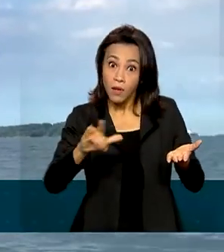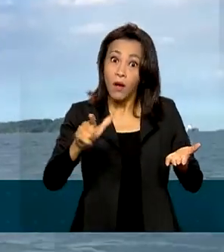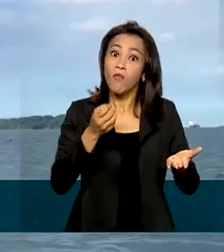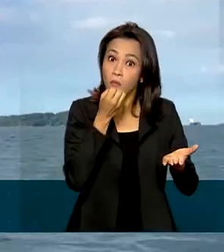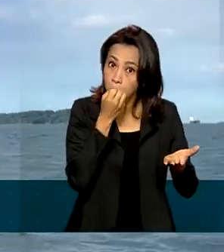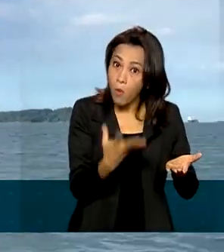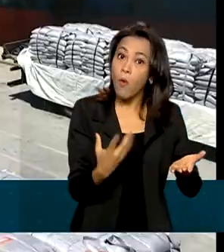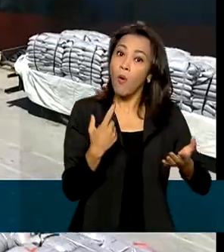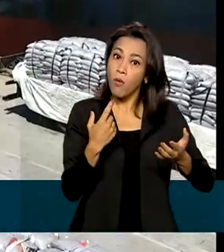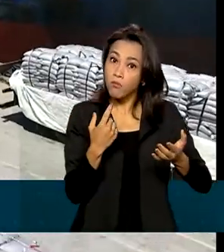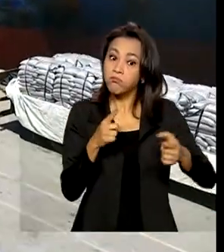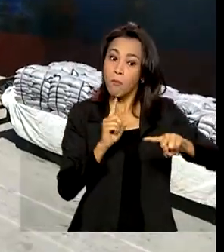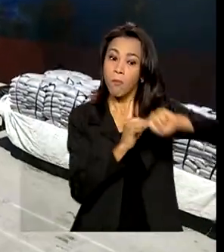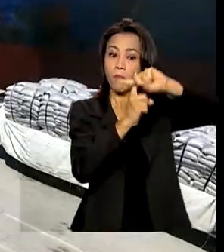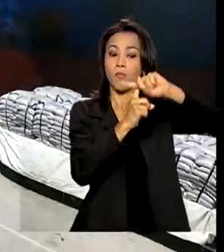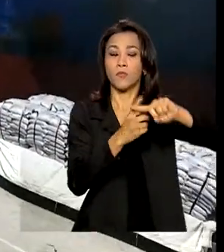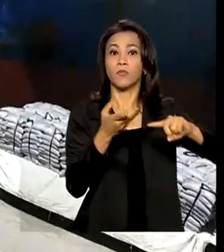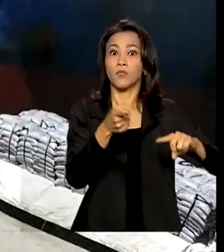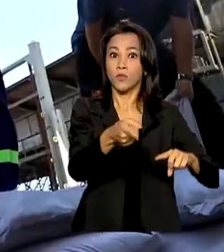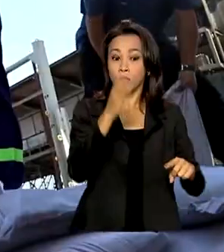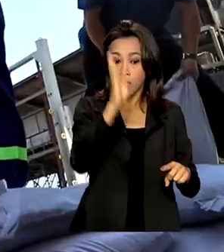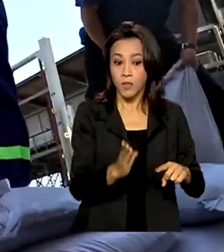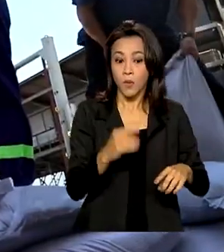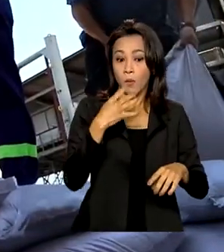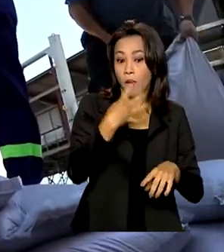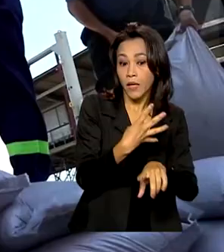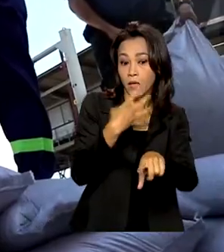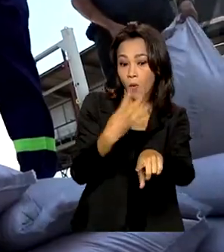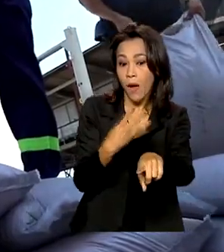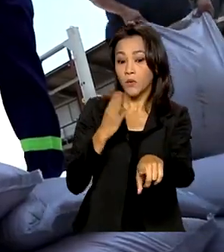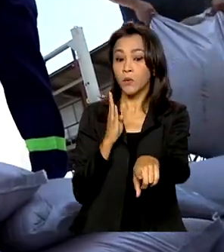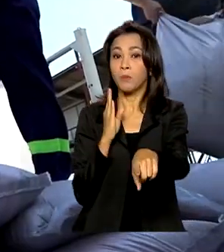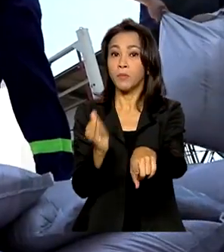com saldo de 44 Bilhões de Dólares